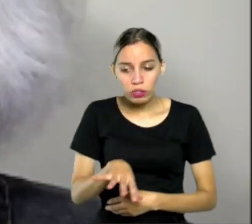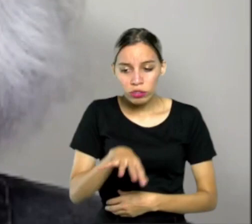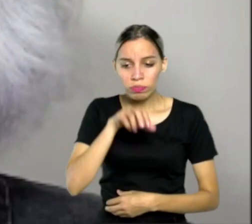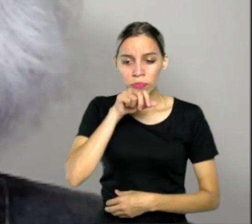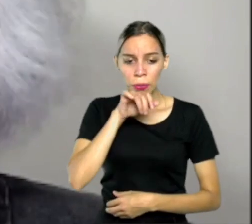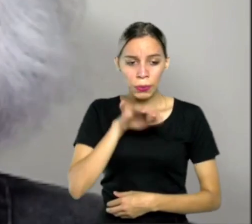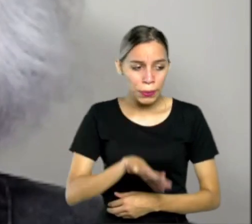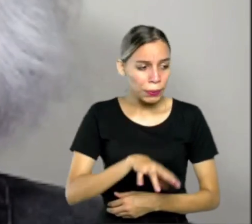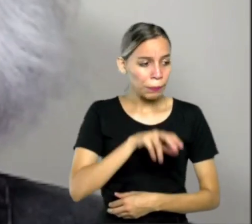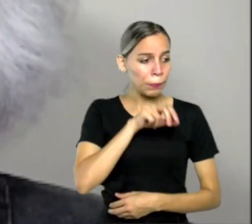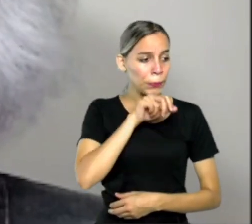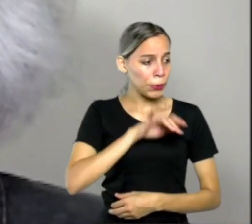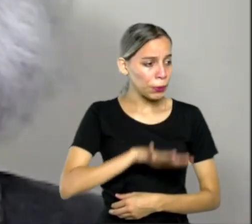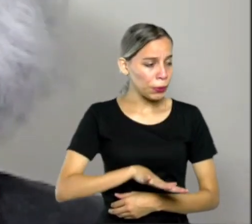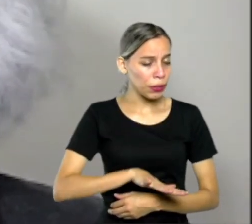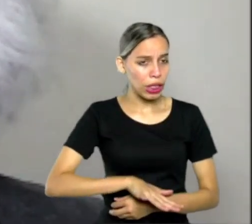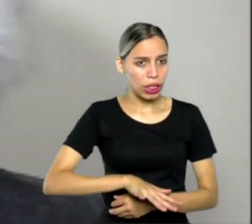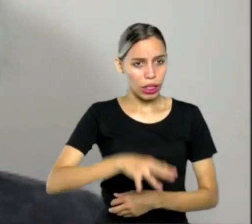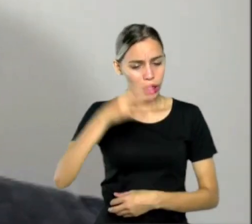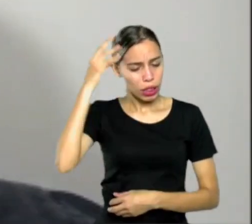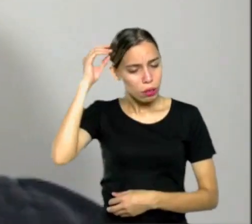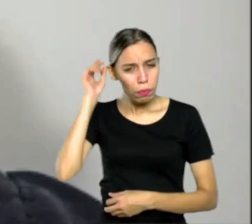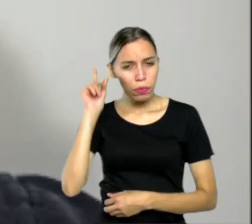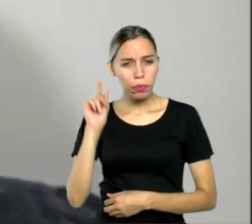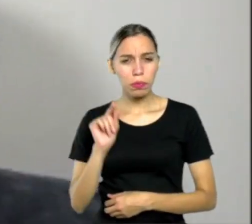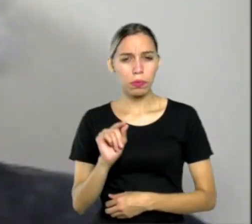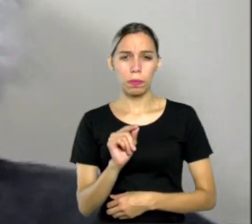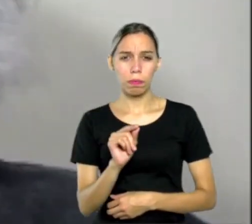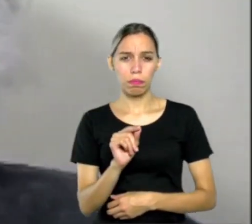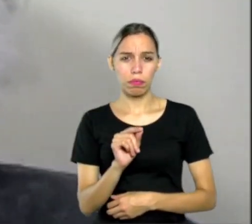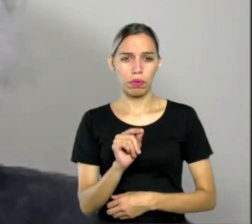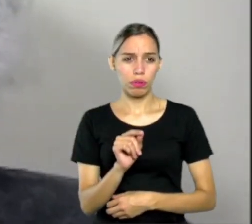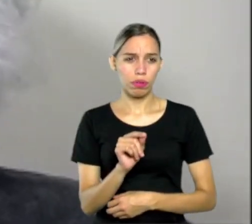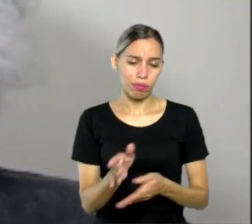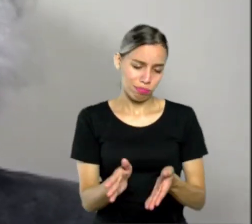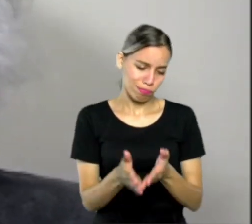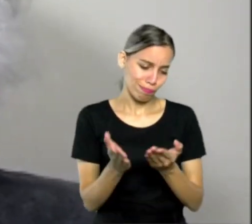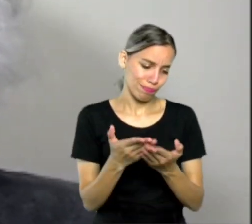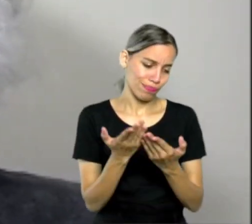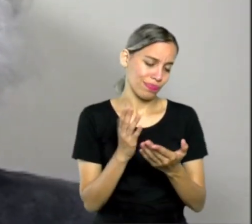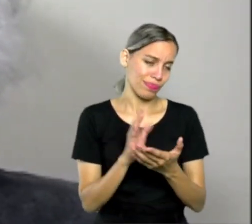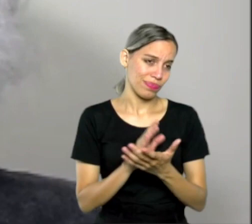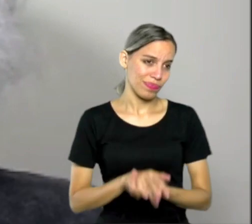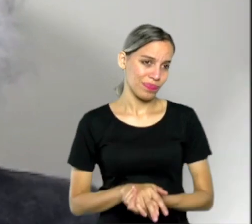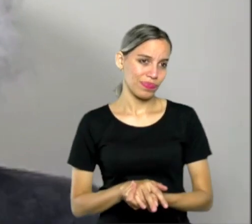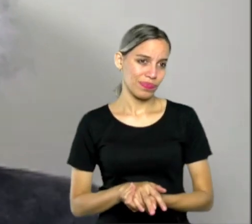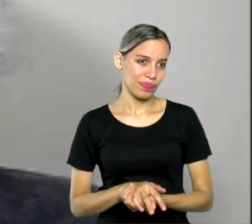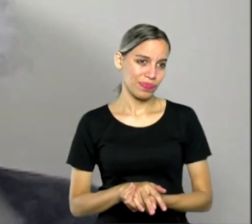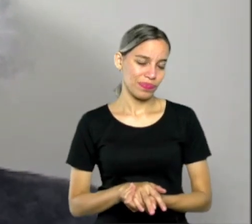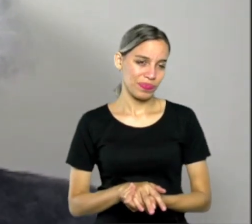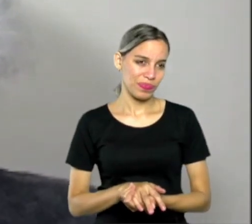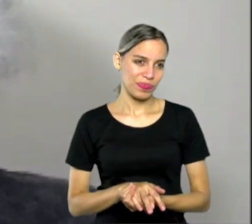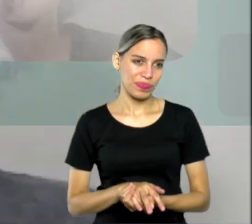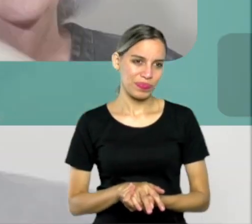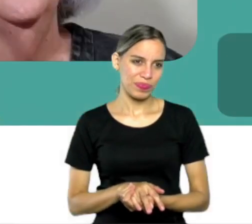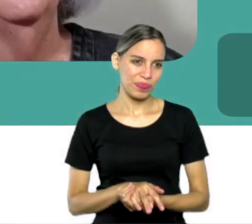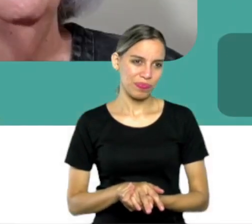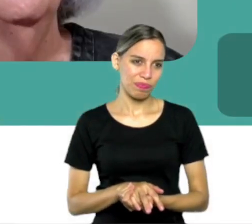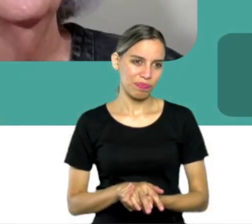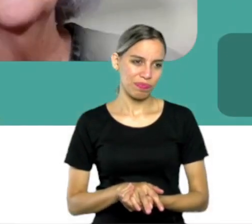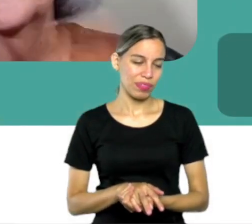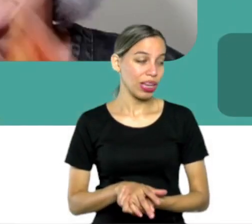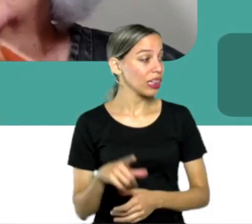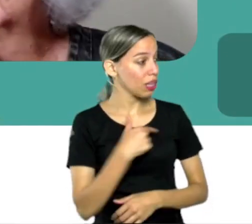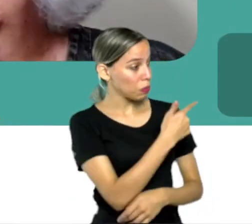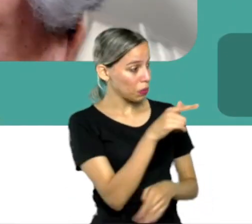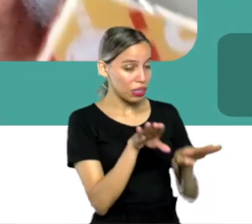cabelo, misérias. Esse é lindo mesmo, que bom que você leu ele para a gente. E o Olho Nu, você está com